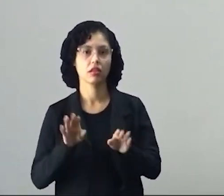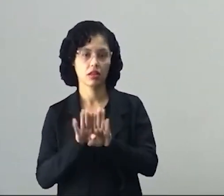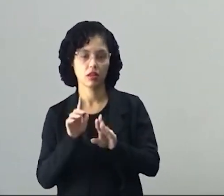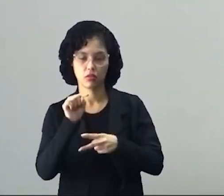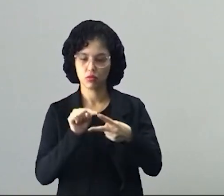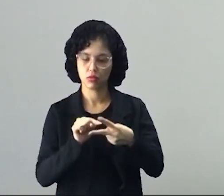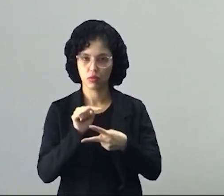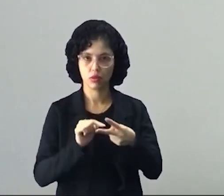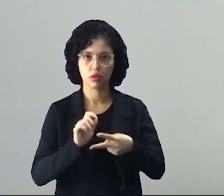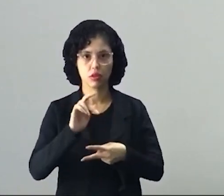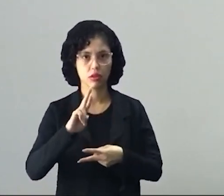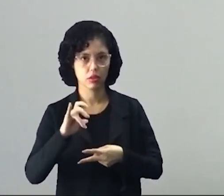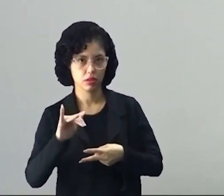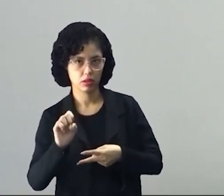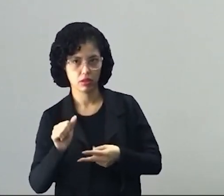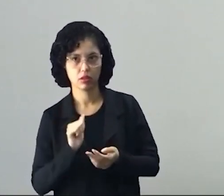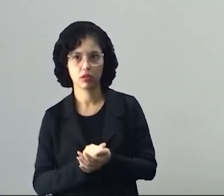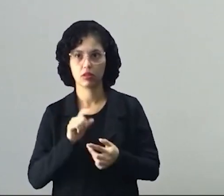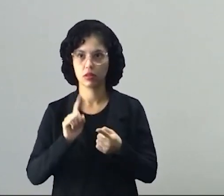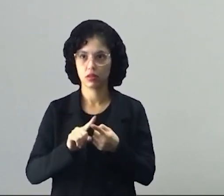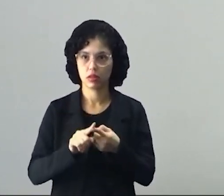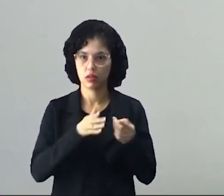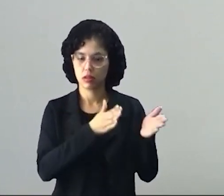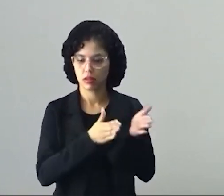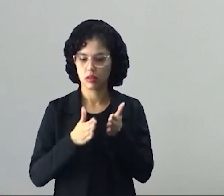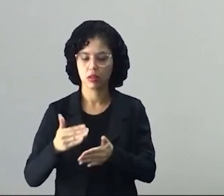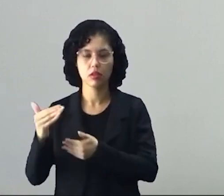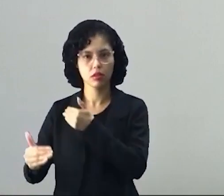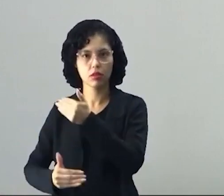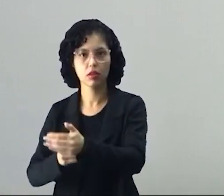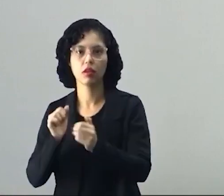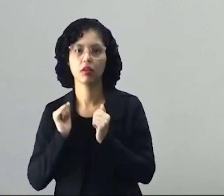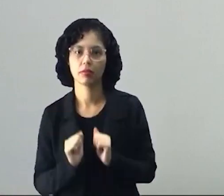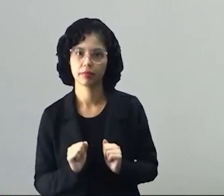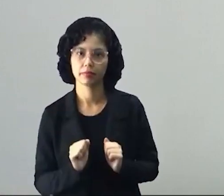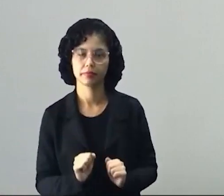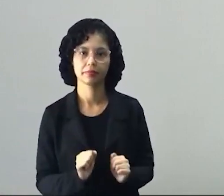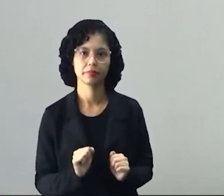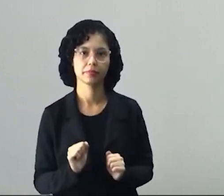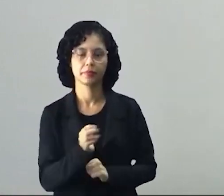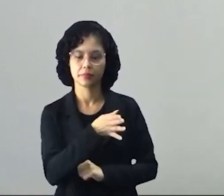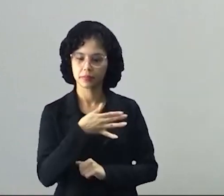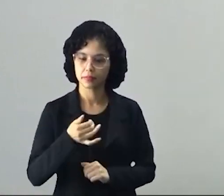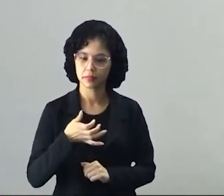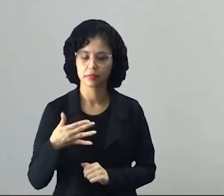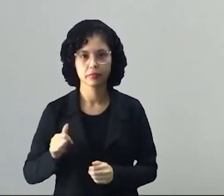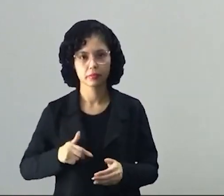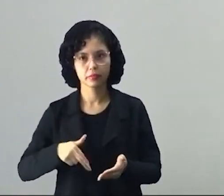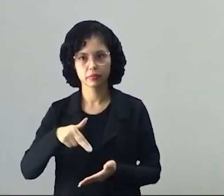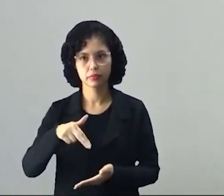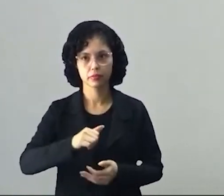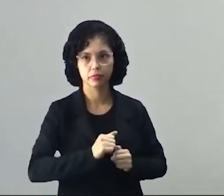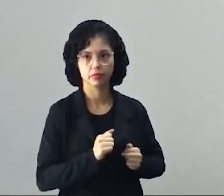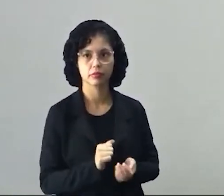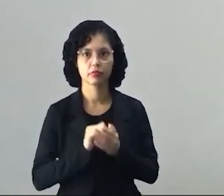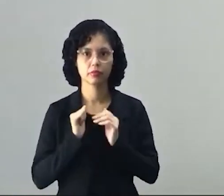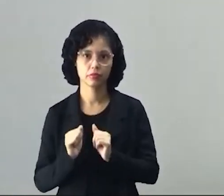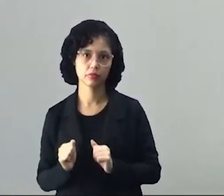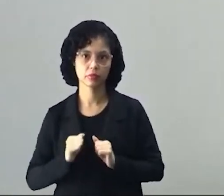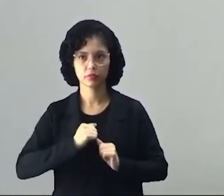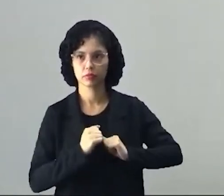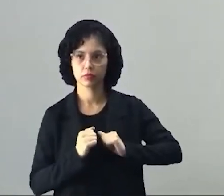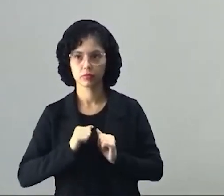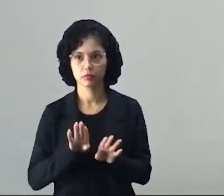raiozinhos. Isso foi importante porque foi o passo evolutivo que permitiu a esses peixes caminharem, né? Então, os